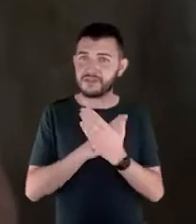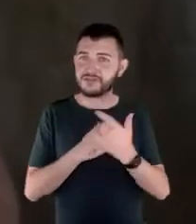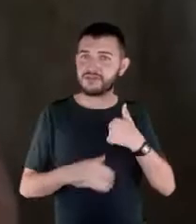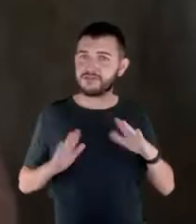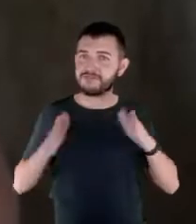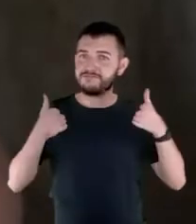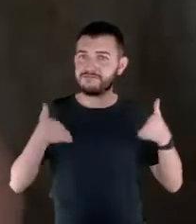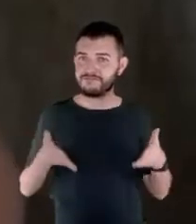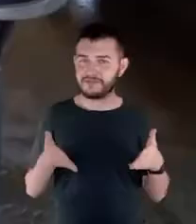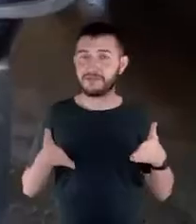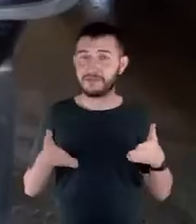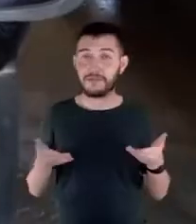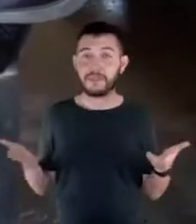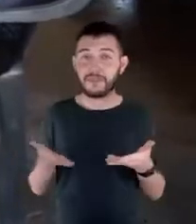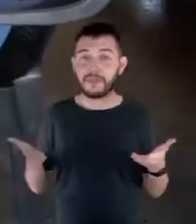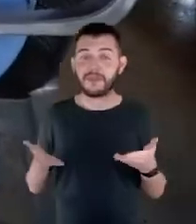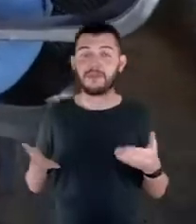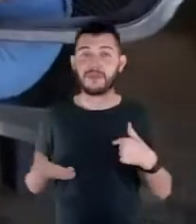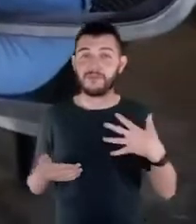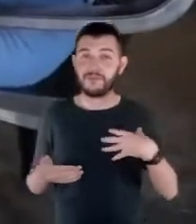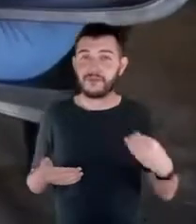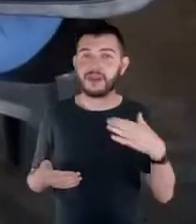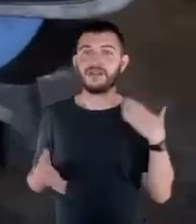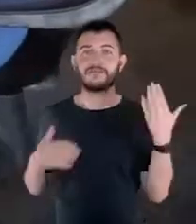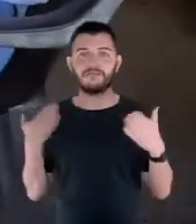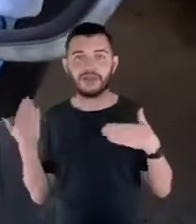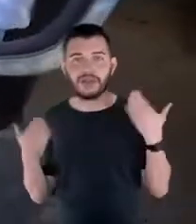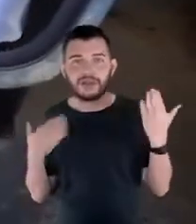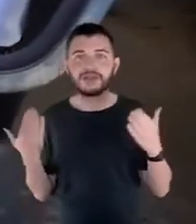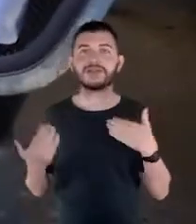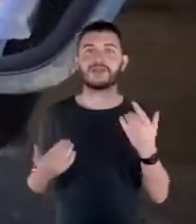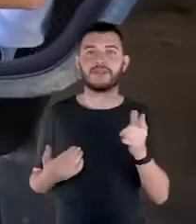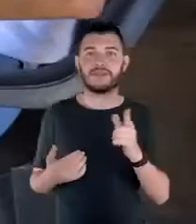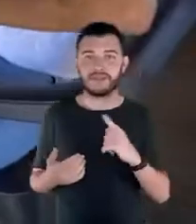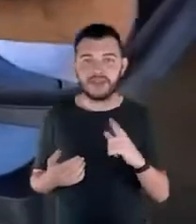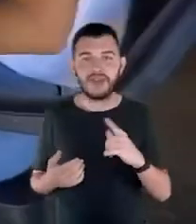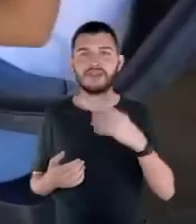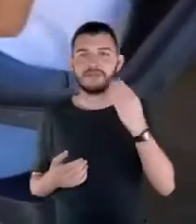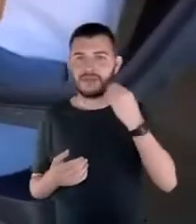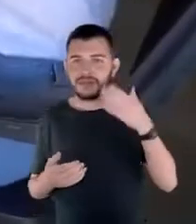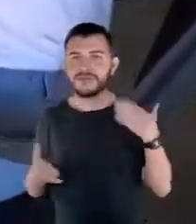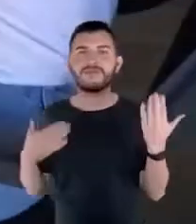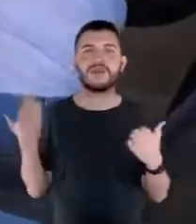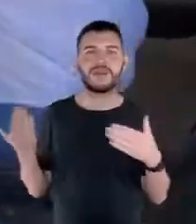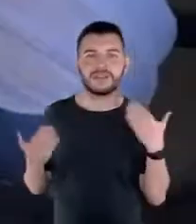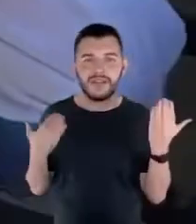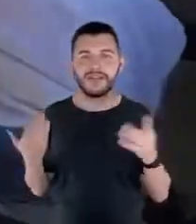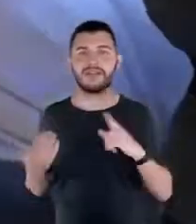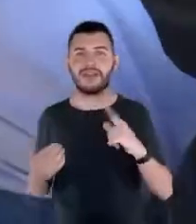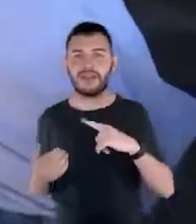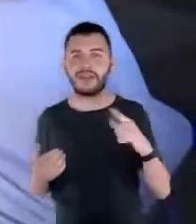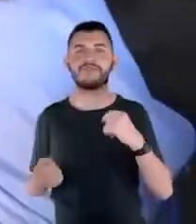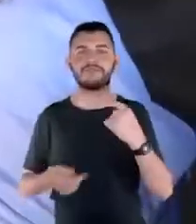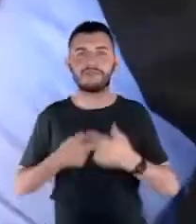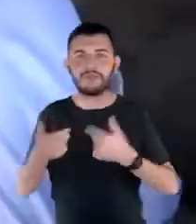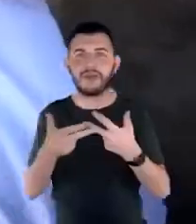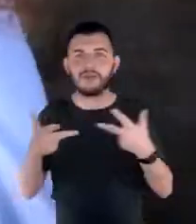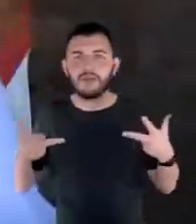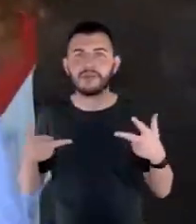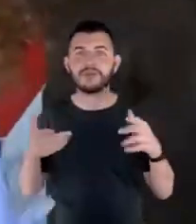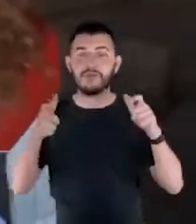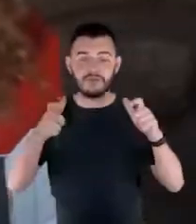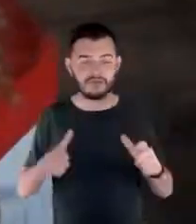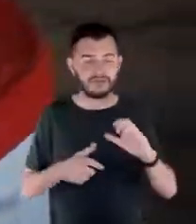me botando projeto. Eu saio mais para a rua com ele, tem passeio, tem isso, tem uns negócios, como eu falei,